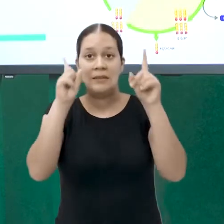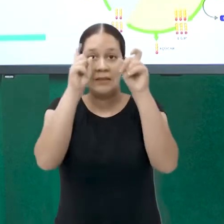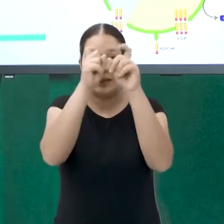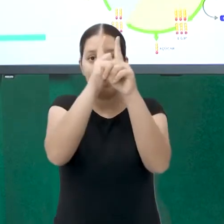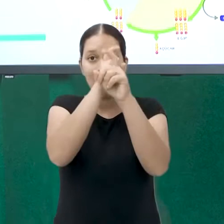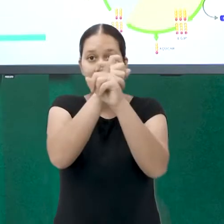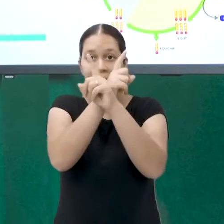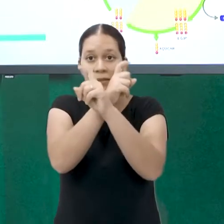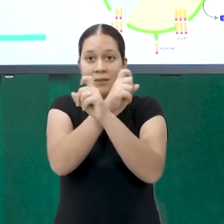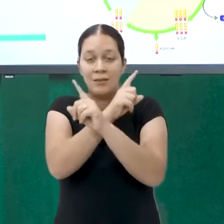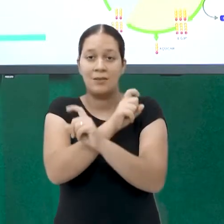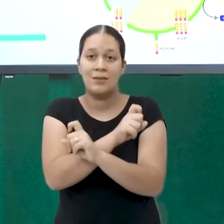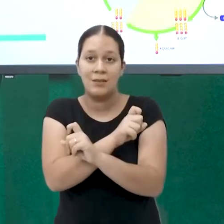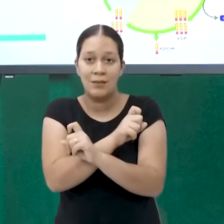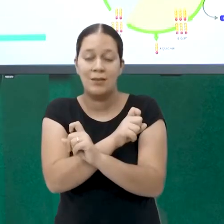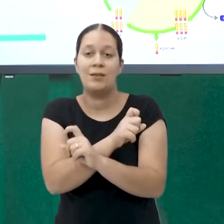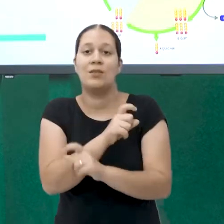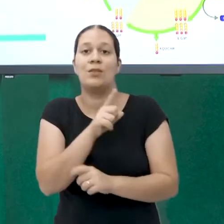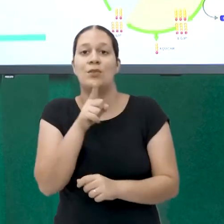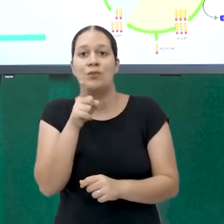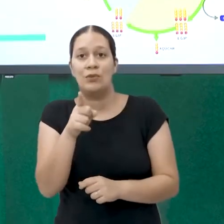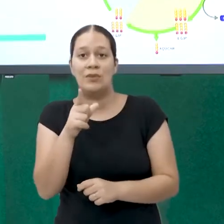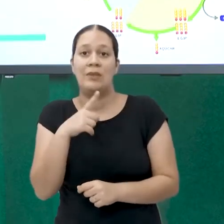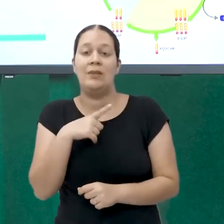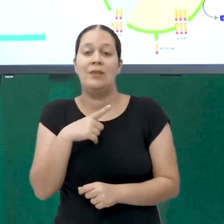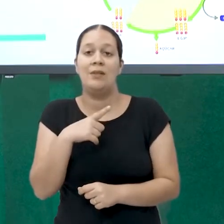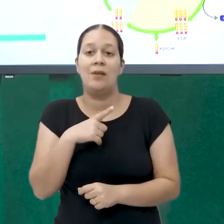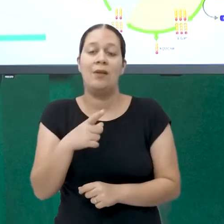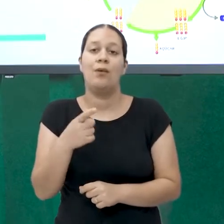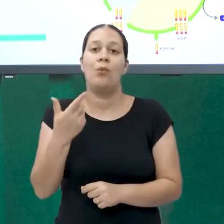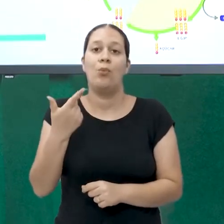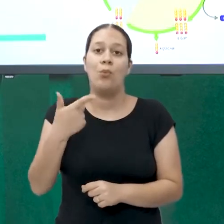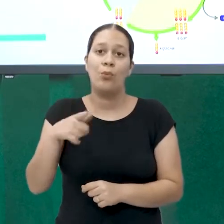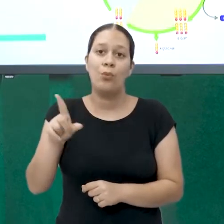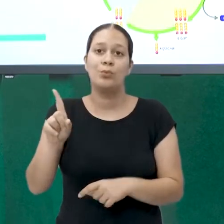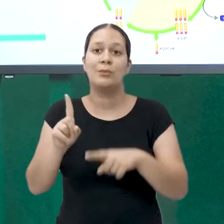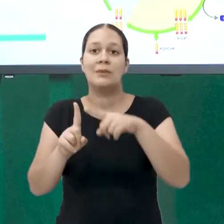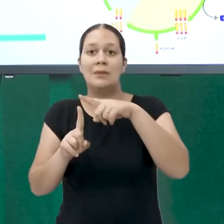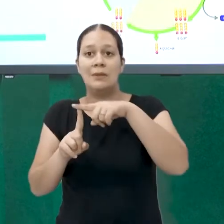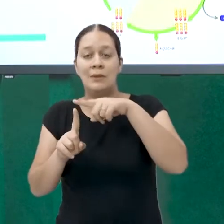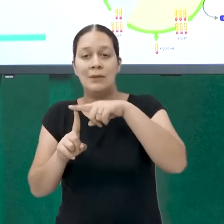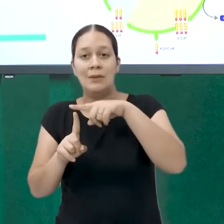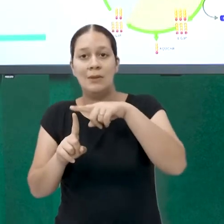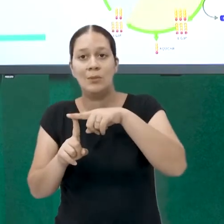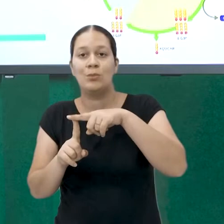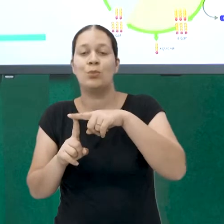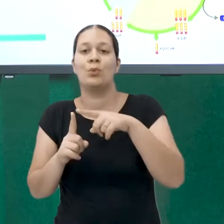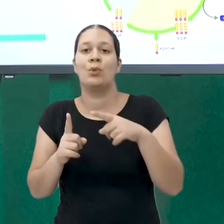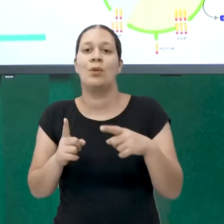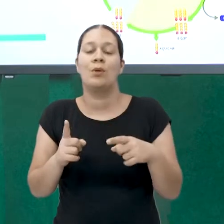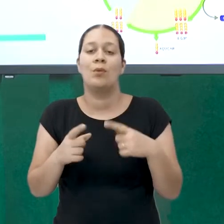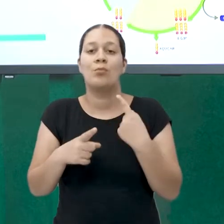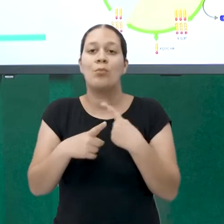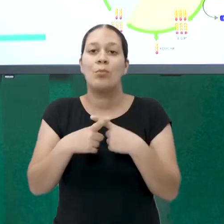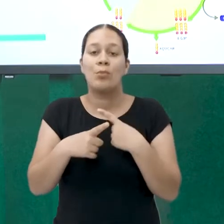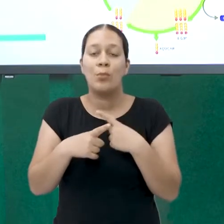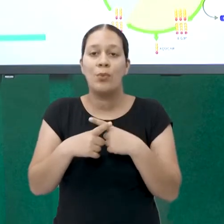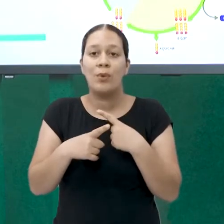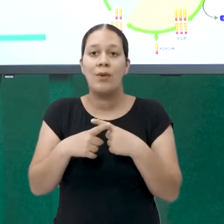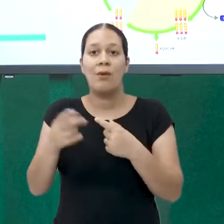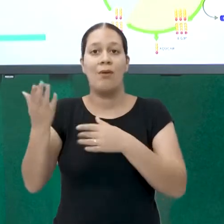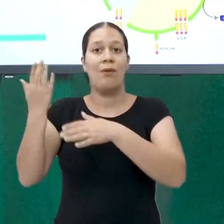complicada, tá? Porque, primeiro, você agora tem uma outra função aqui. Se a função da fase clara era